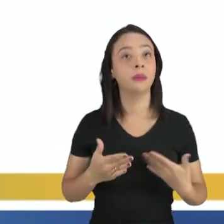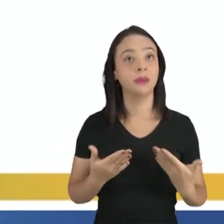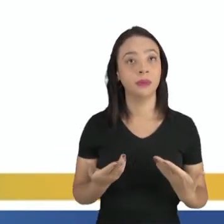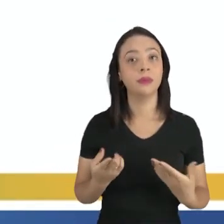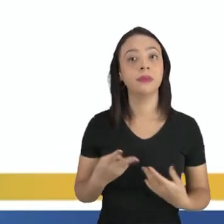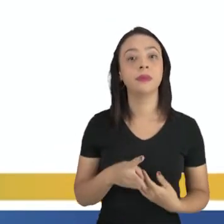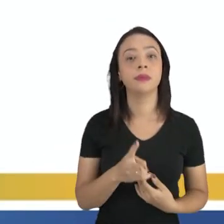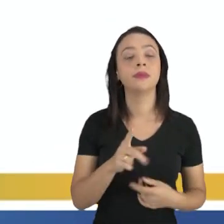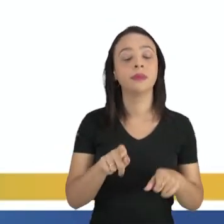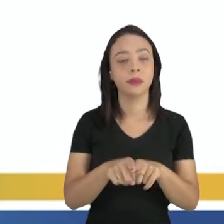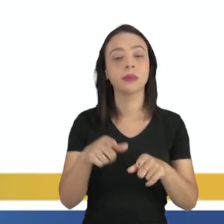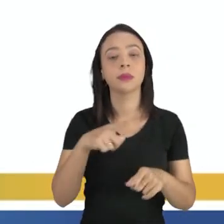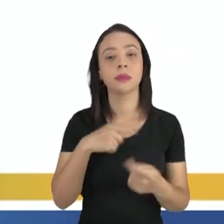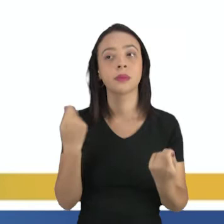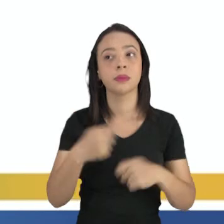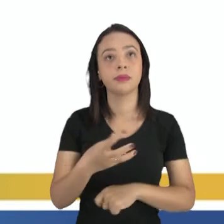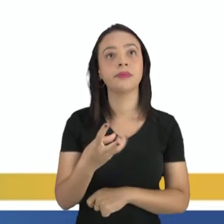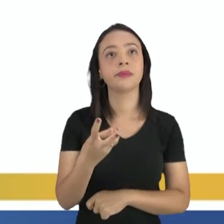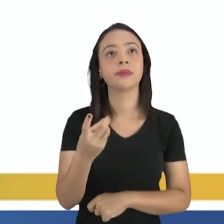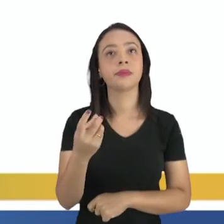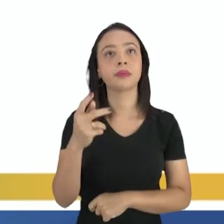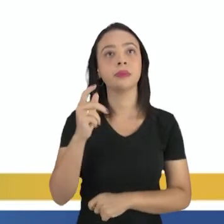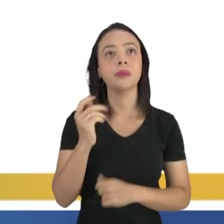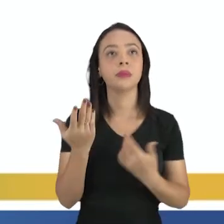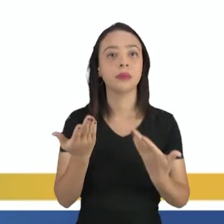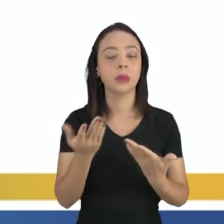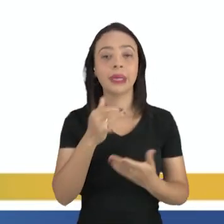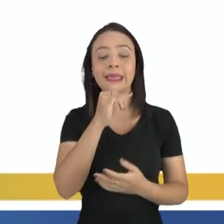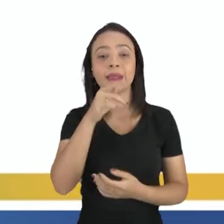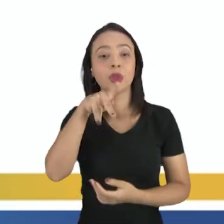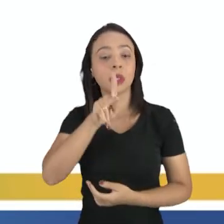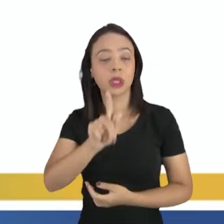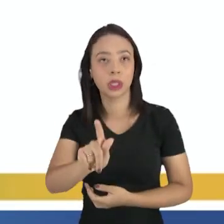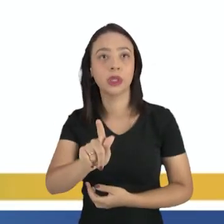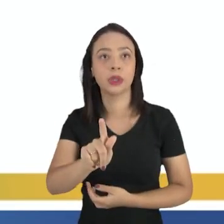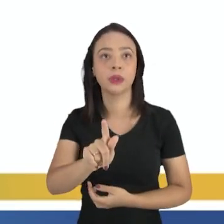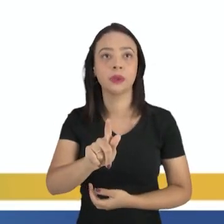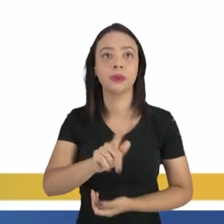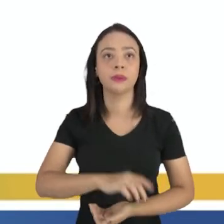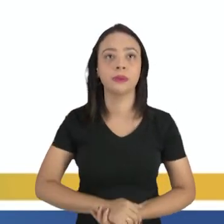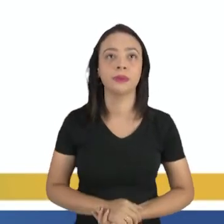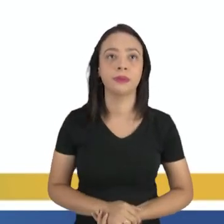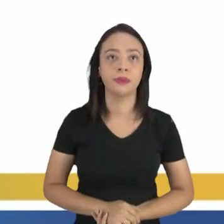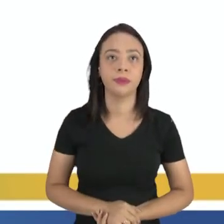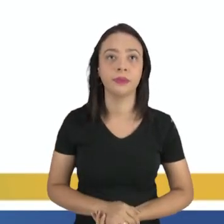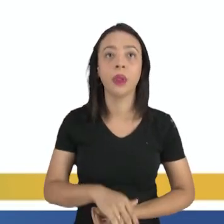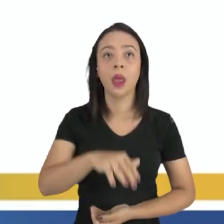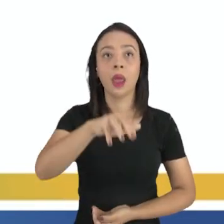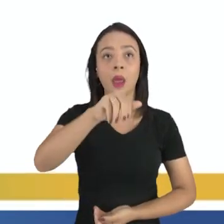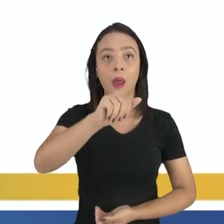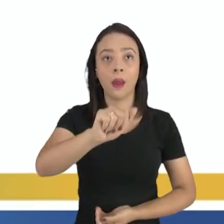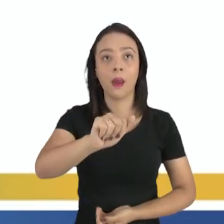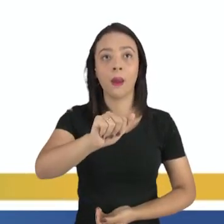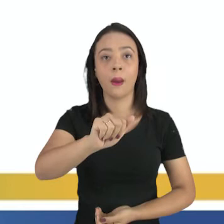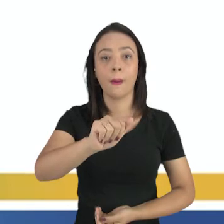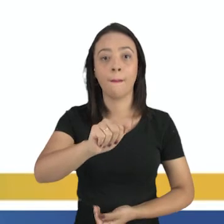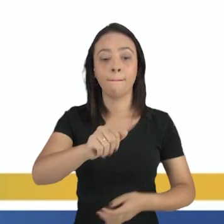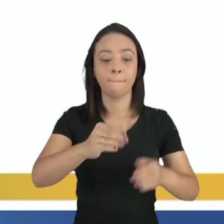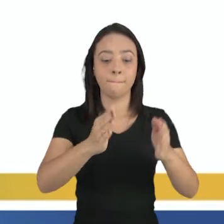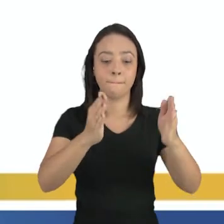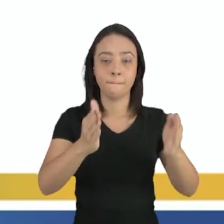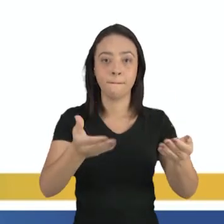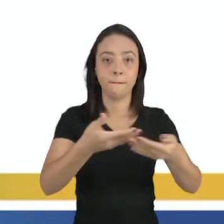também outros quantificadores, que é a kilo, por exemplo, de carne, né, of meat, a bar of soap, que seria uma barra de